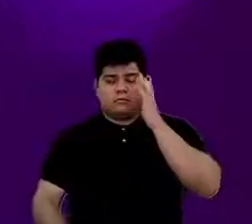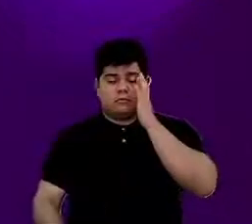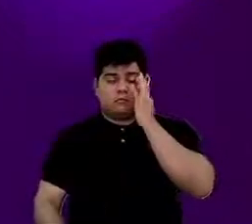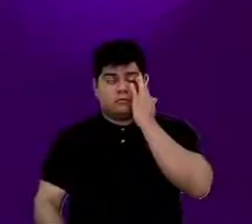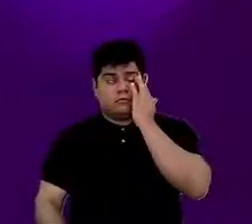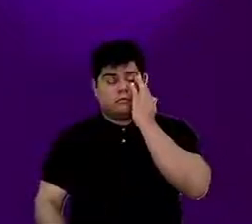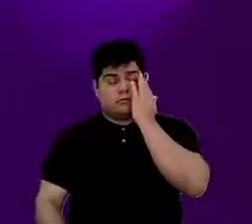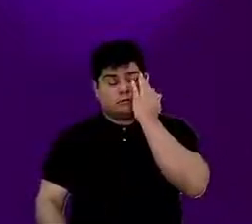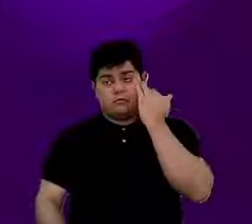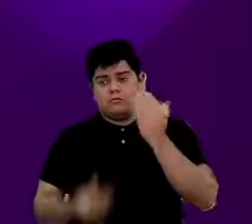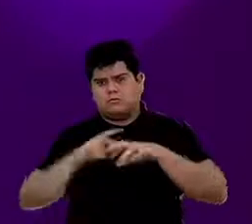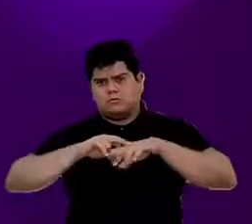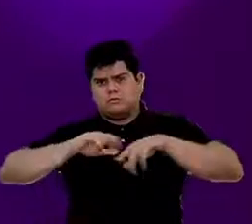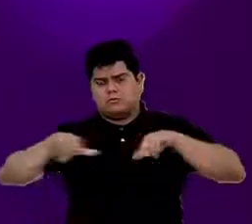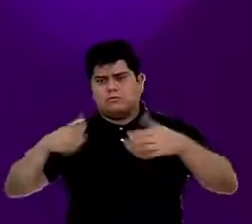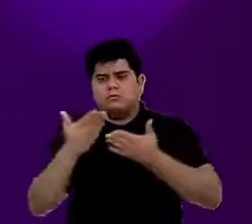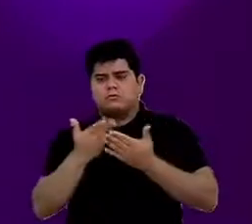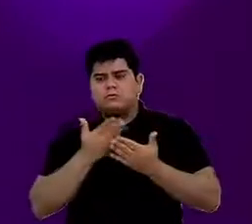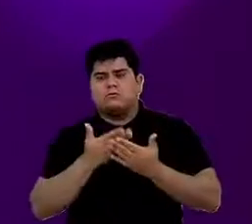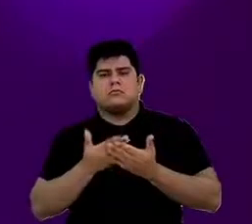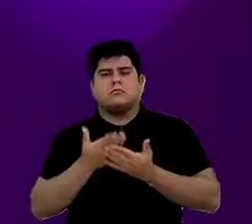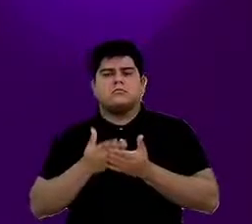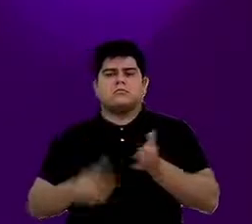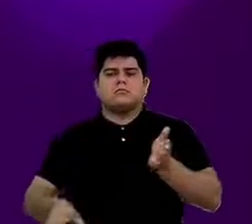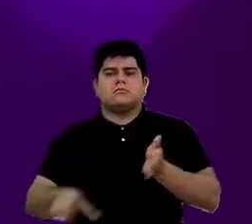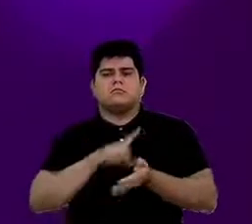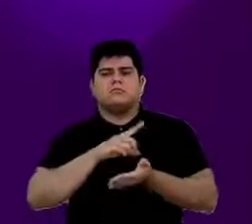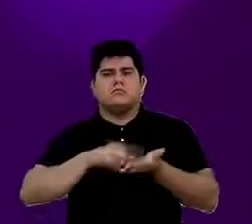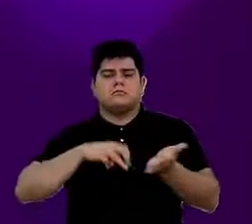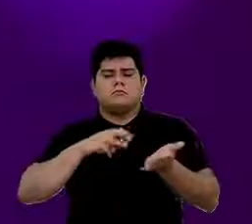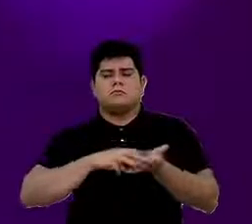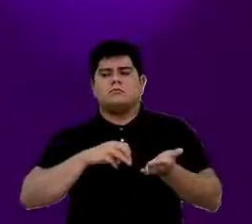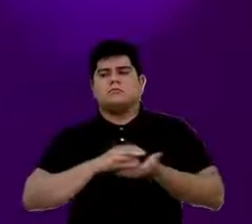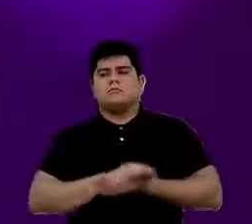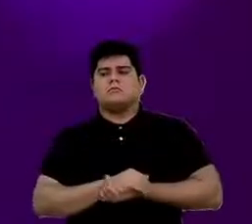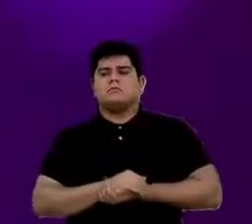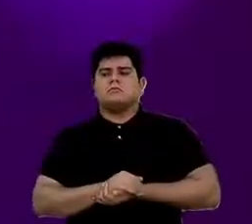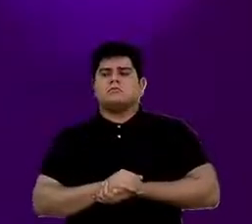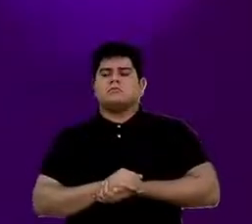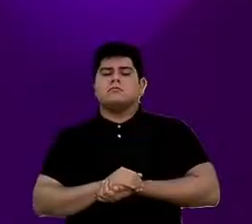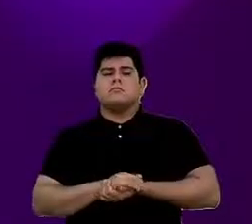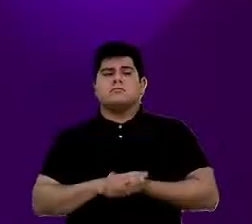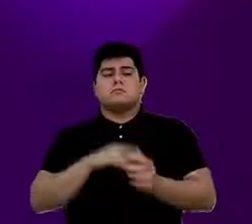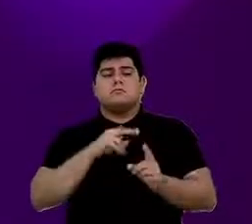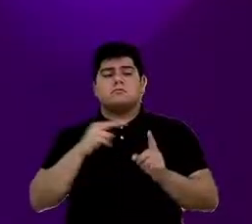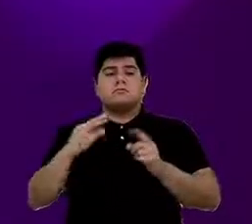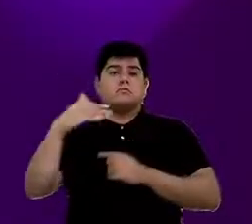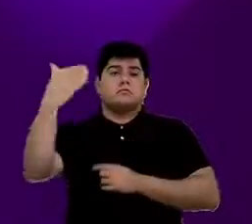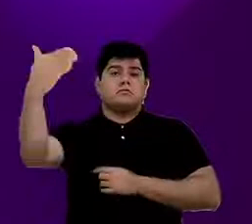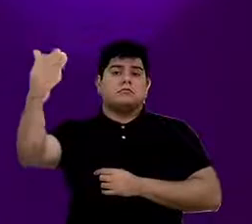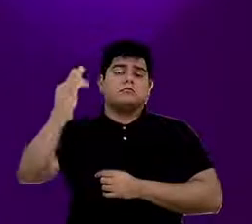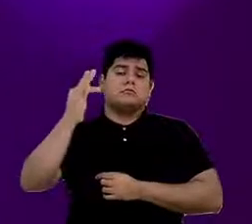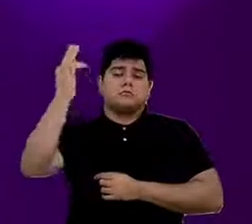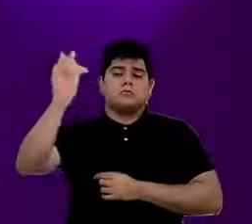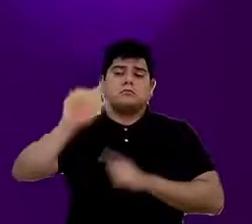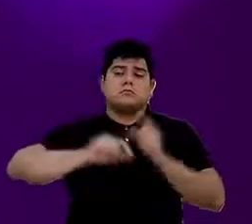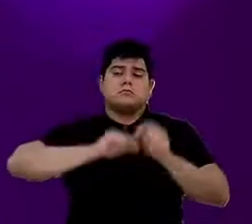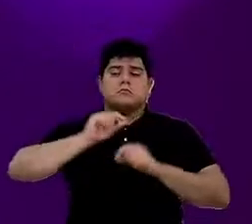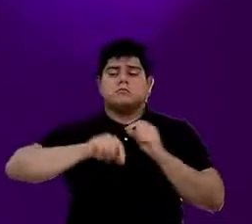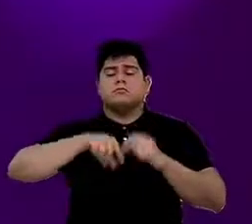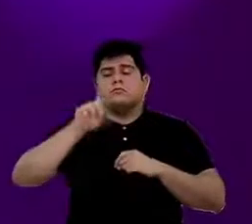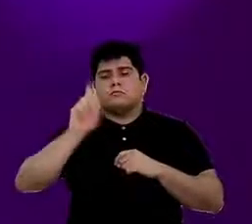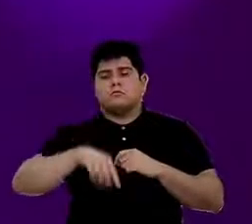estudos também descreveram sobre o valor prognóstico do método, e as perspectivas futuras da angio-TC de coronária são